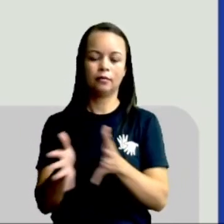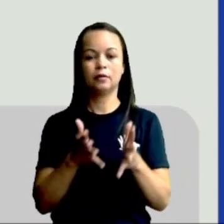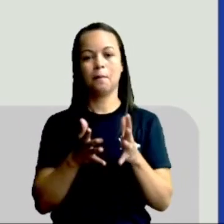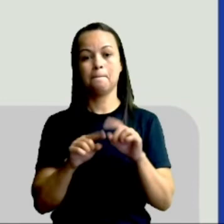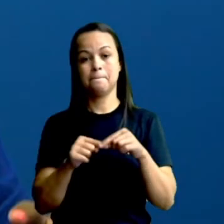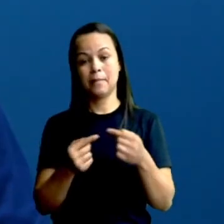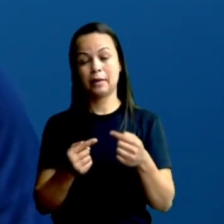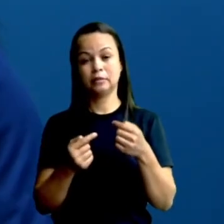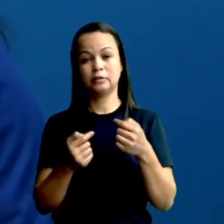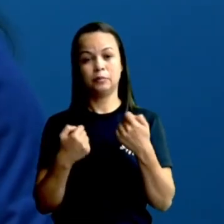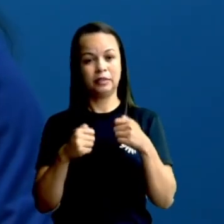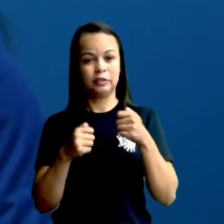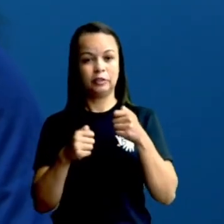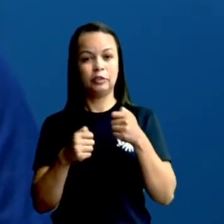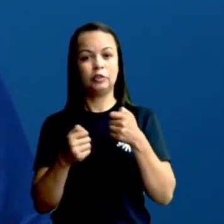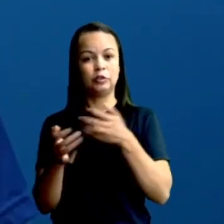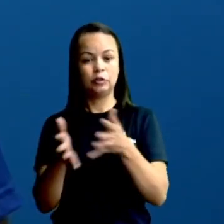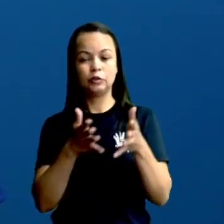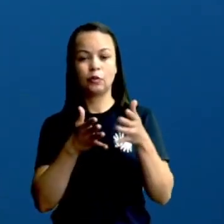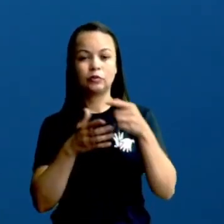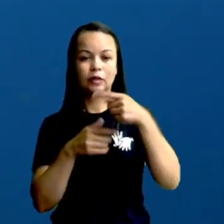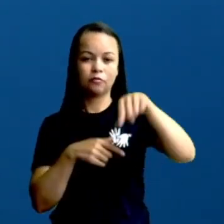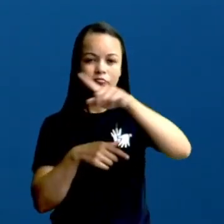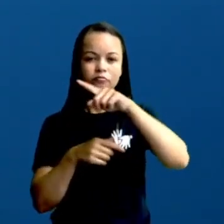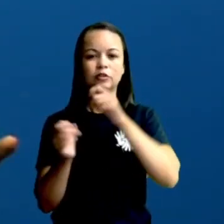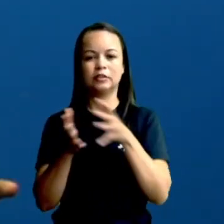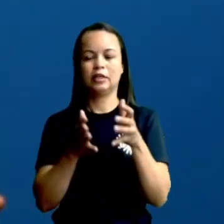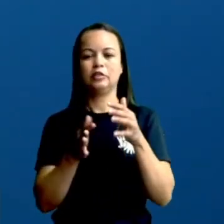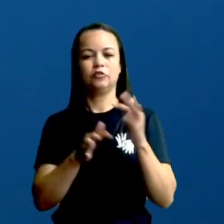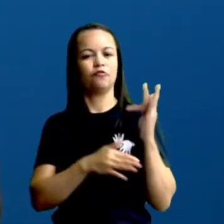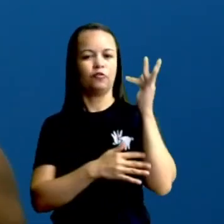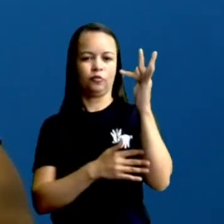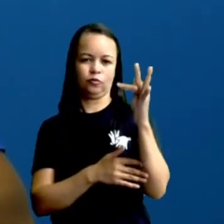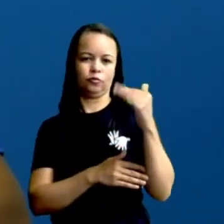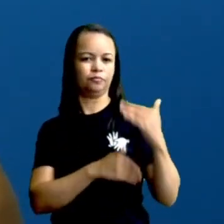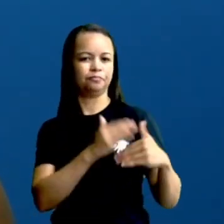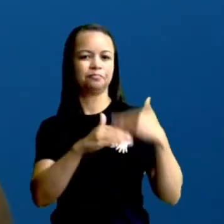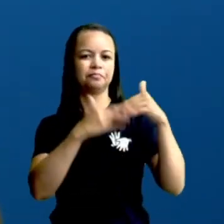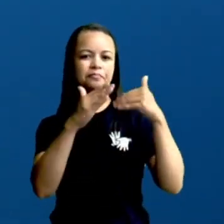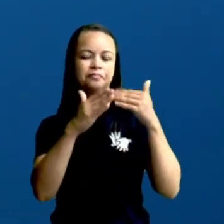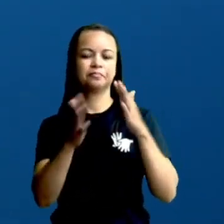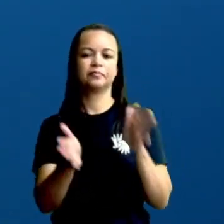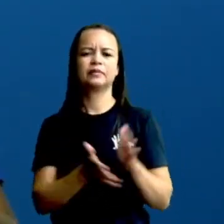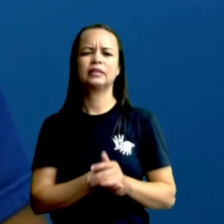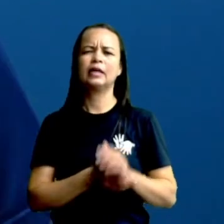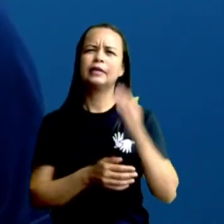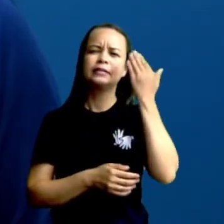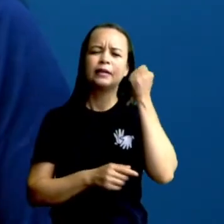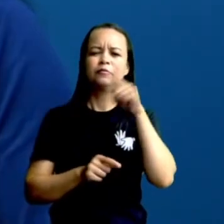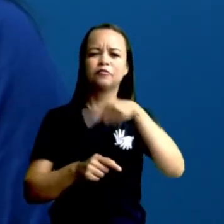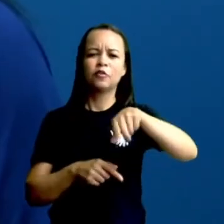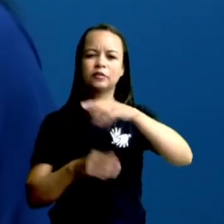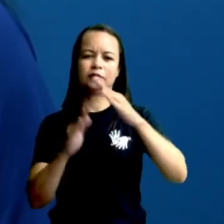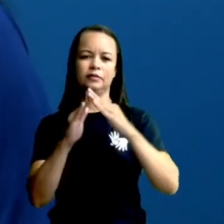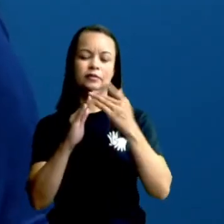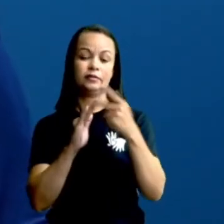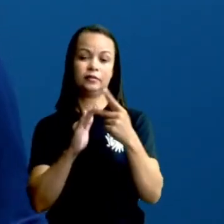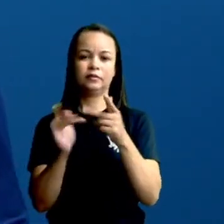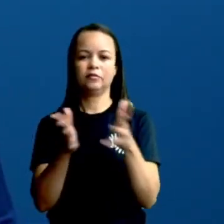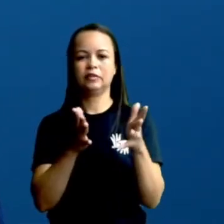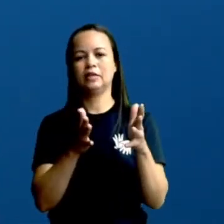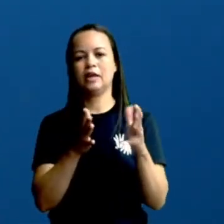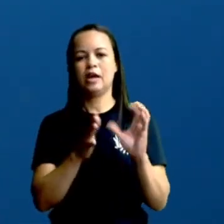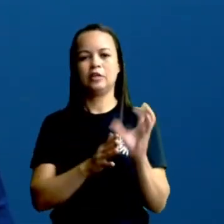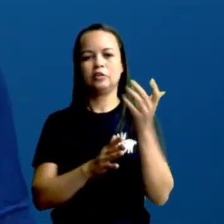posso contar, ó, com vocês, que é a futura geração. Quem sabe você aí de casa não vai tentar também resolver esse